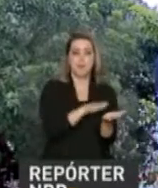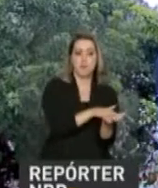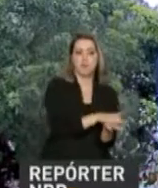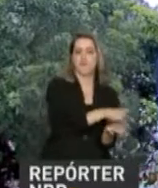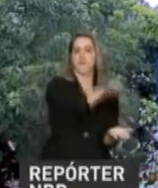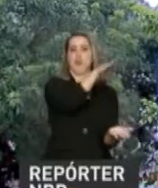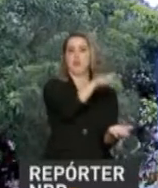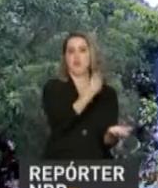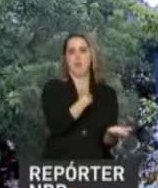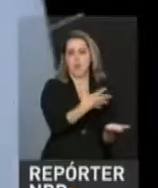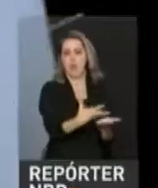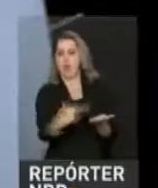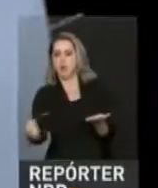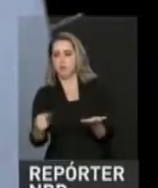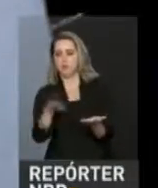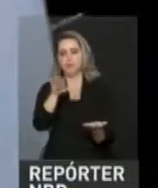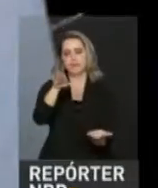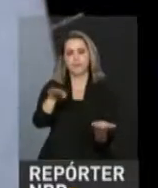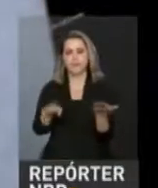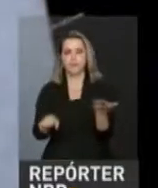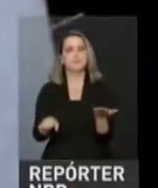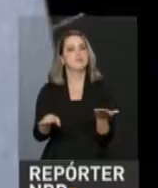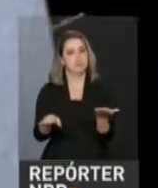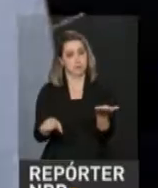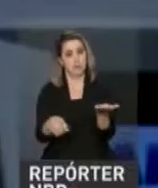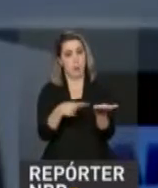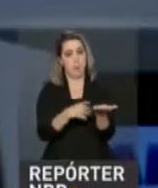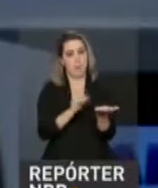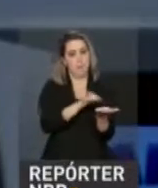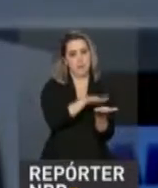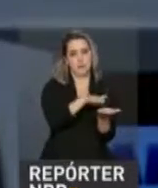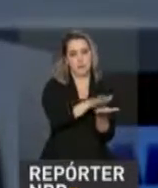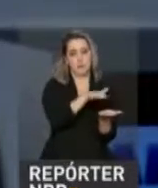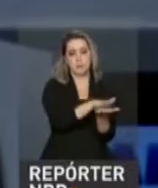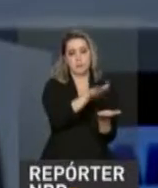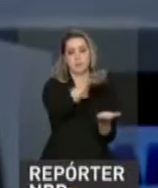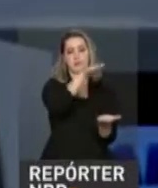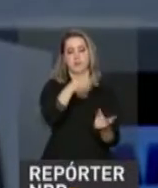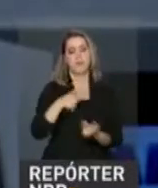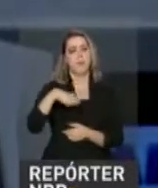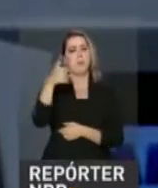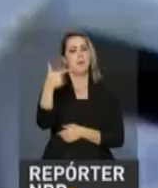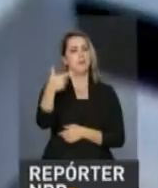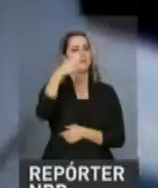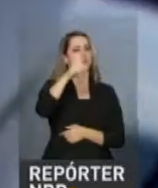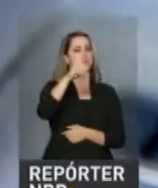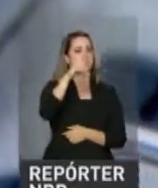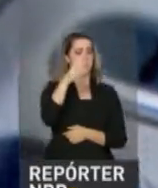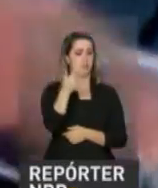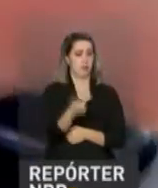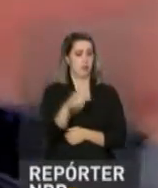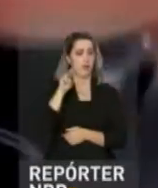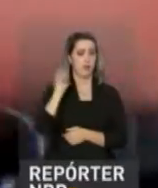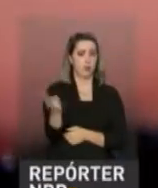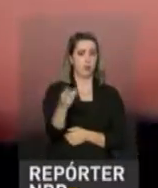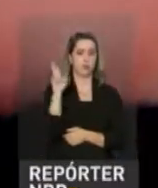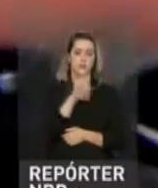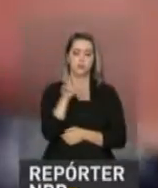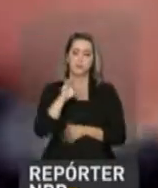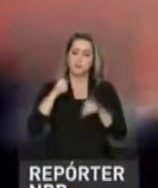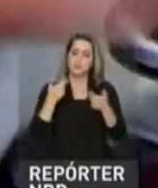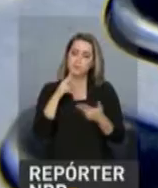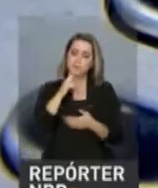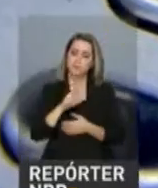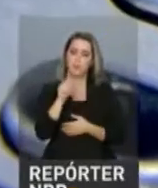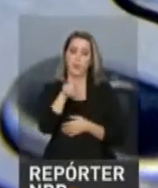maio, a soma dos depósitos, já descontado os saques, chegou a mais de 292 milhões de reais. Com o resultado,